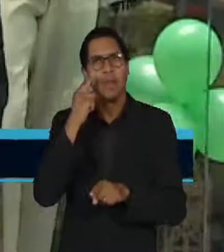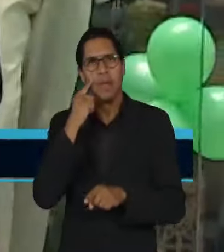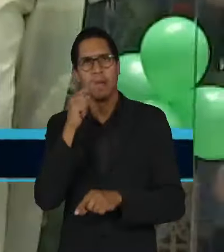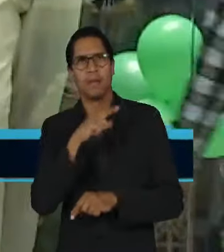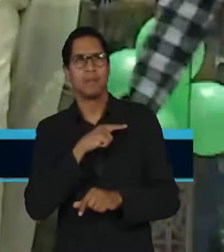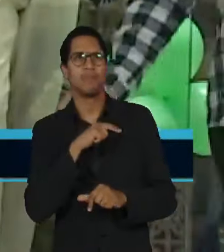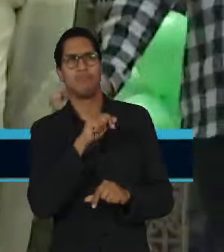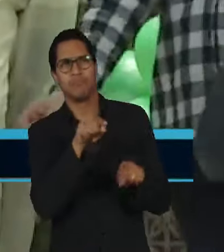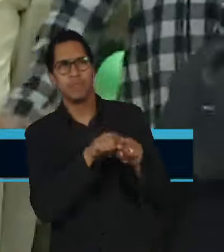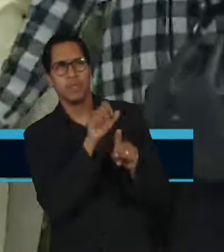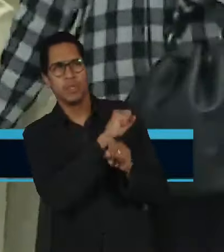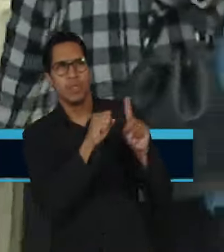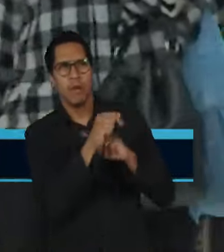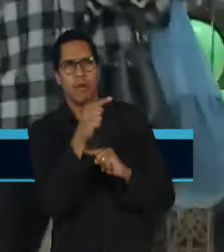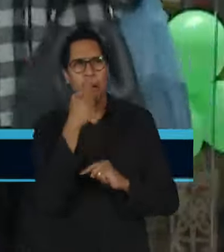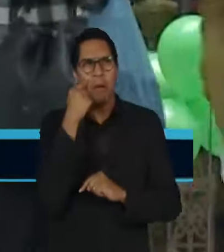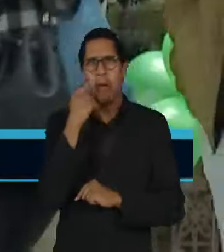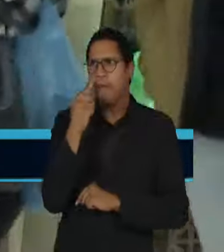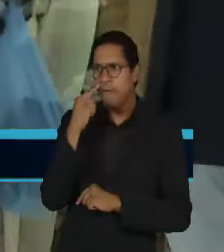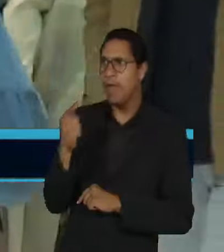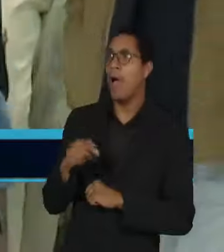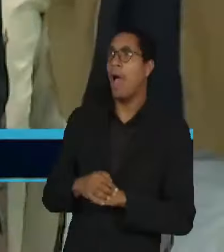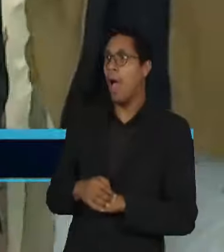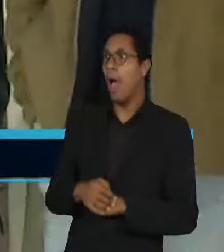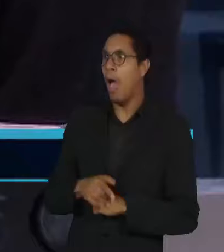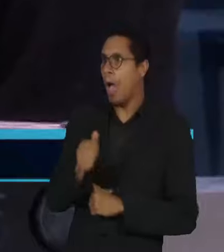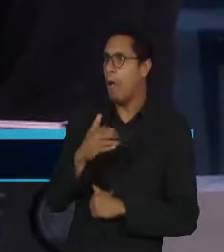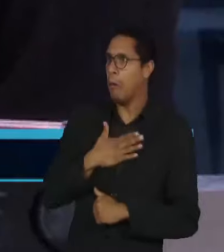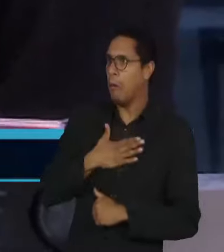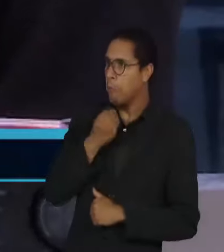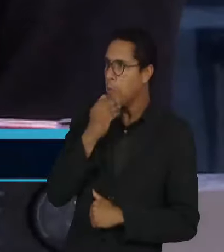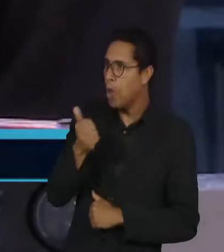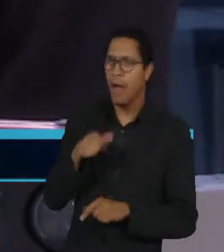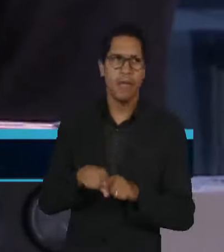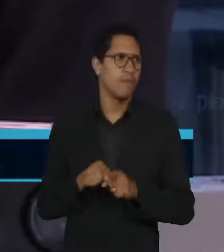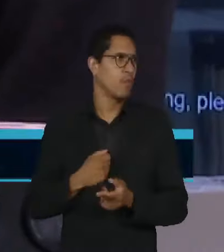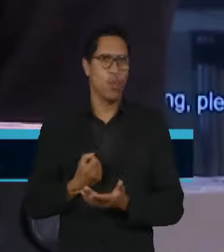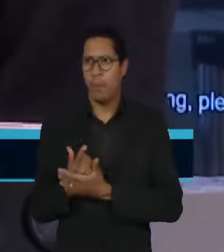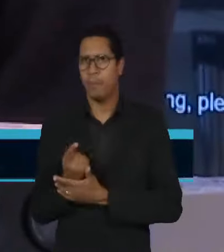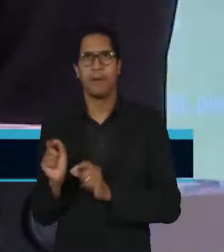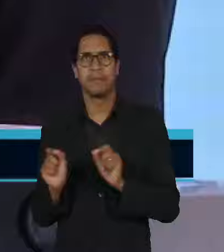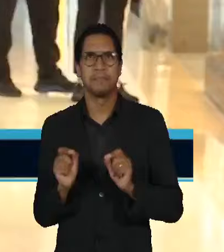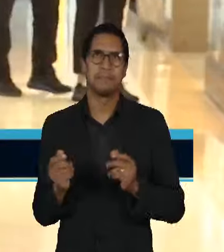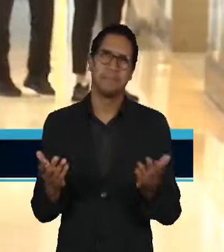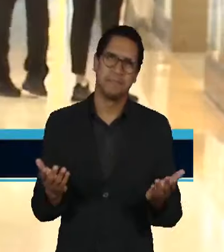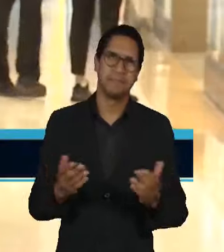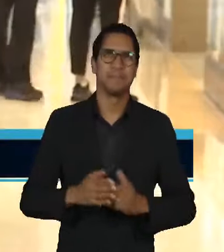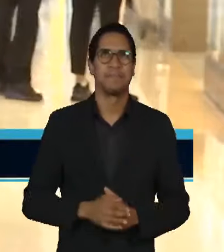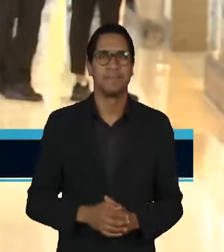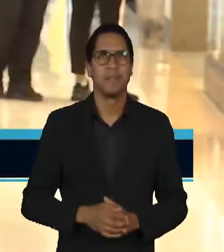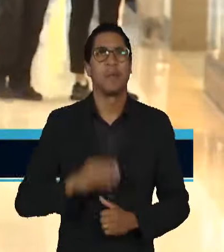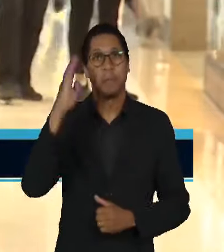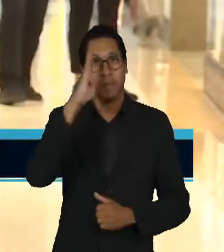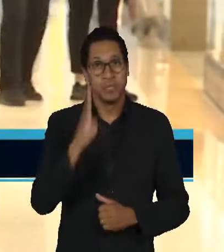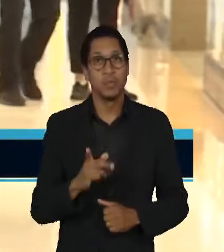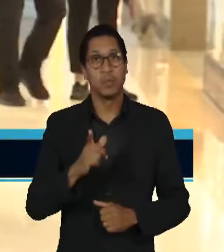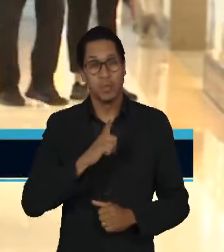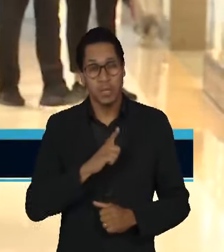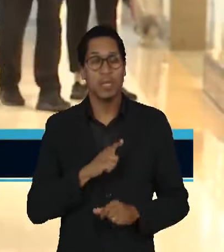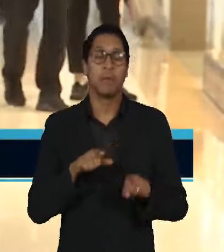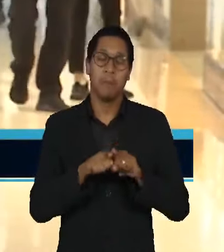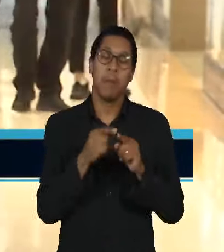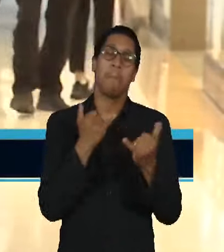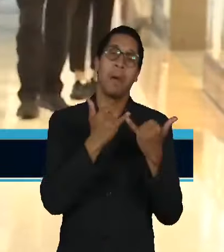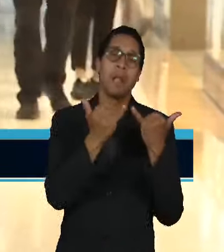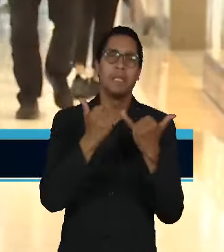social, que consideram a aprovação de outras pessoas na hora de consumir um produto. O Brasil tem números